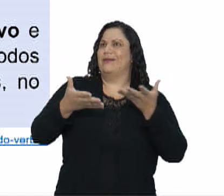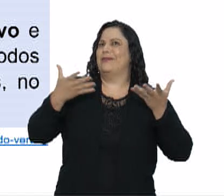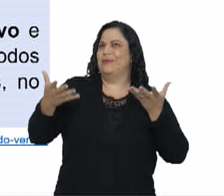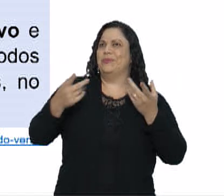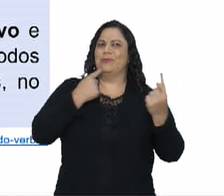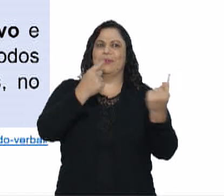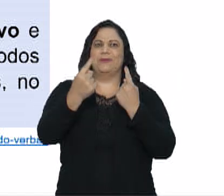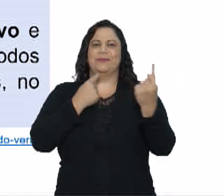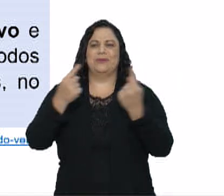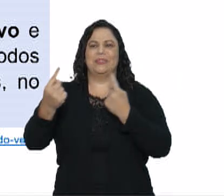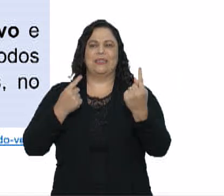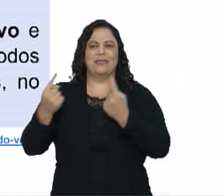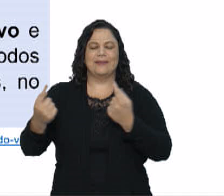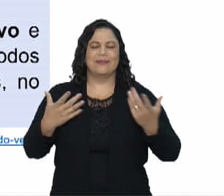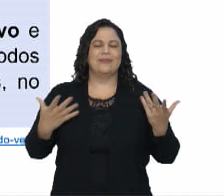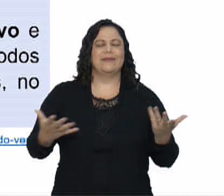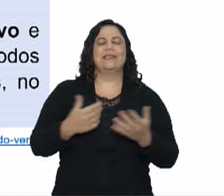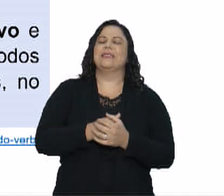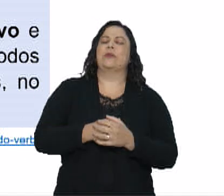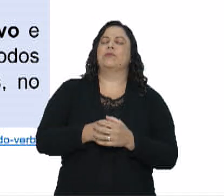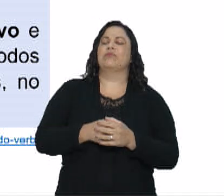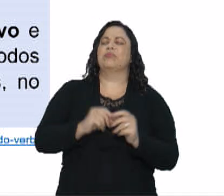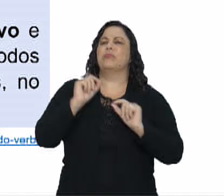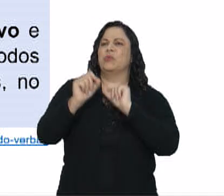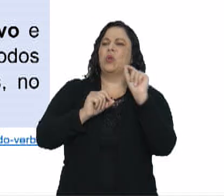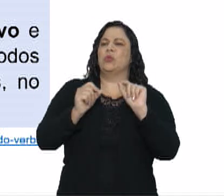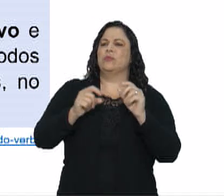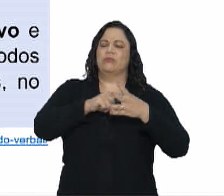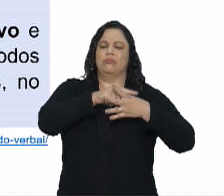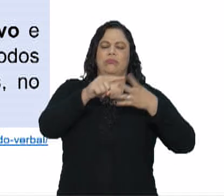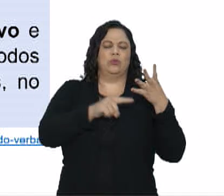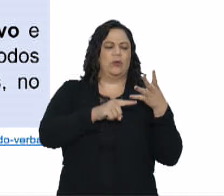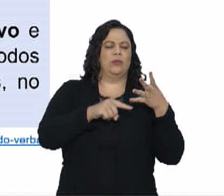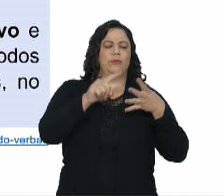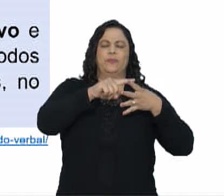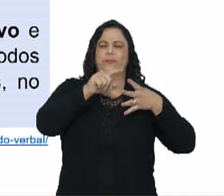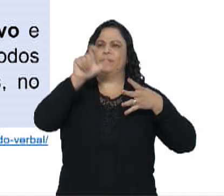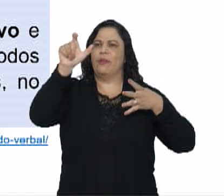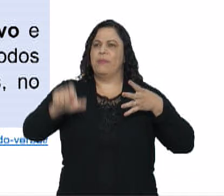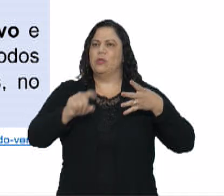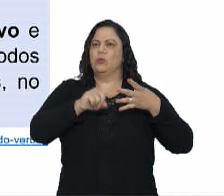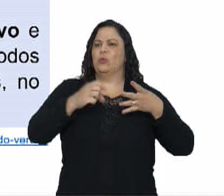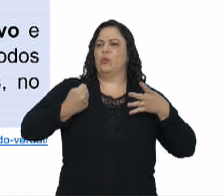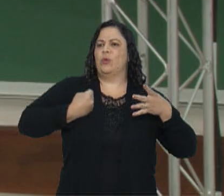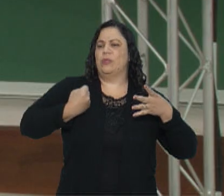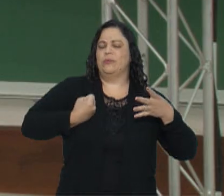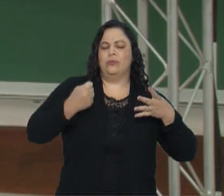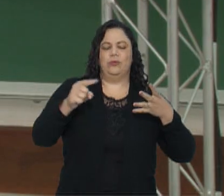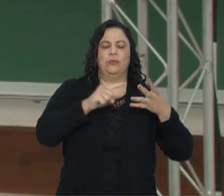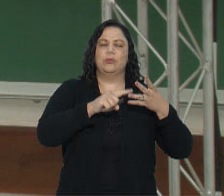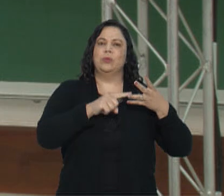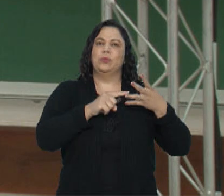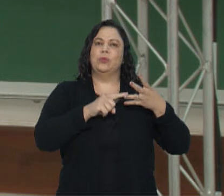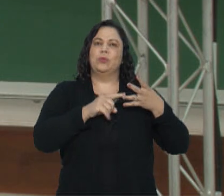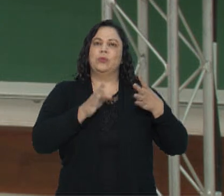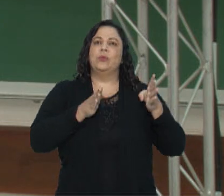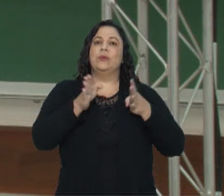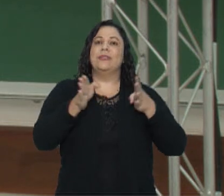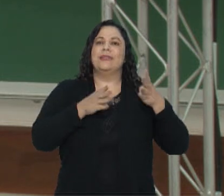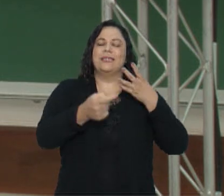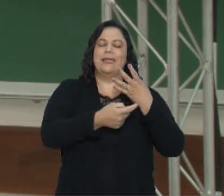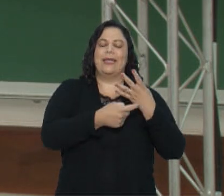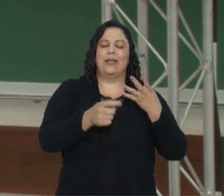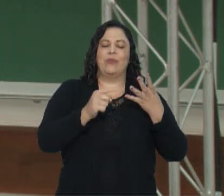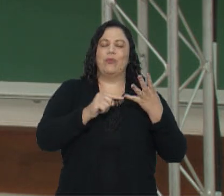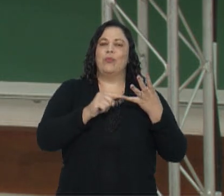flexionar de 4 maneiras: pessoa, número, tempo e modo. Nossa, professor, o que é isso?